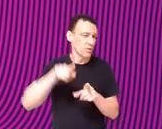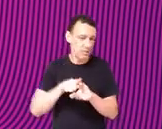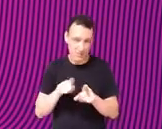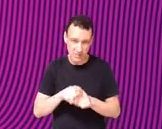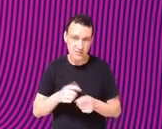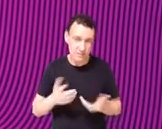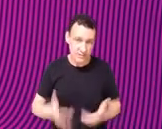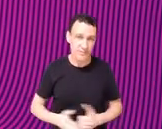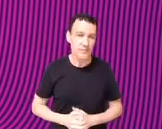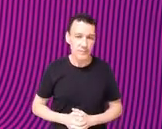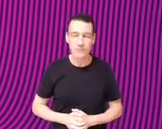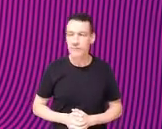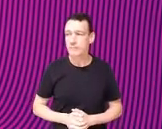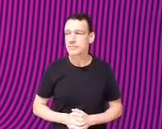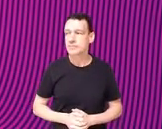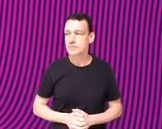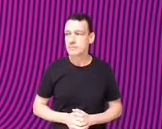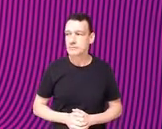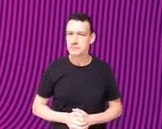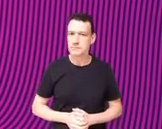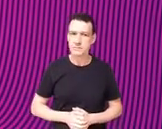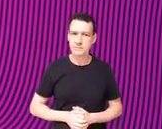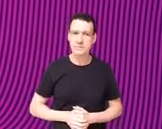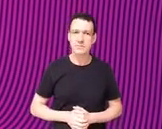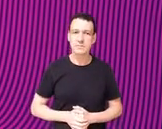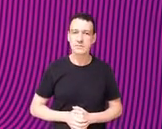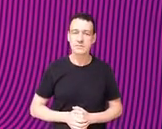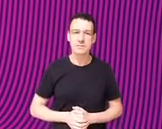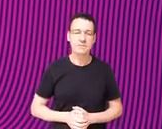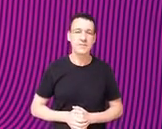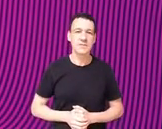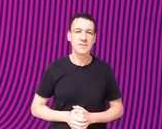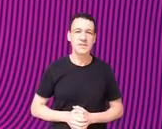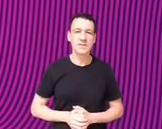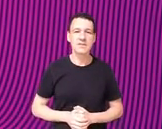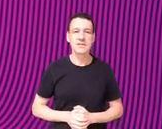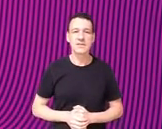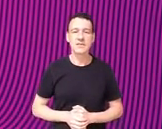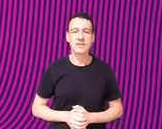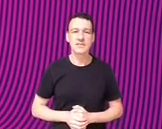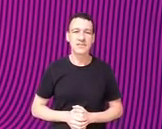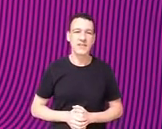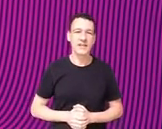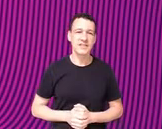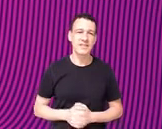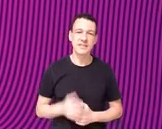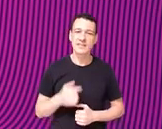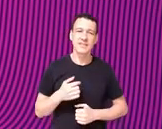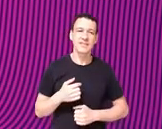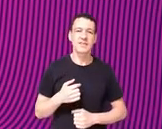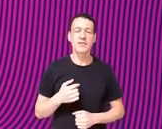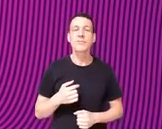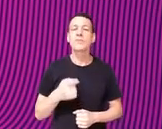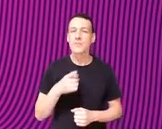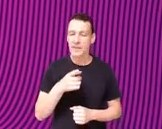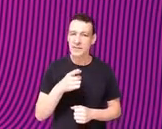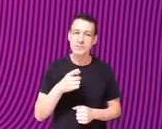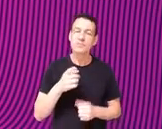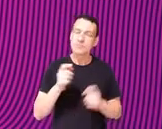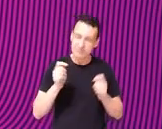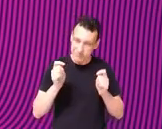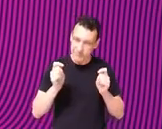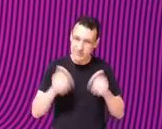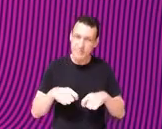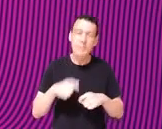cuidados integrados, envolvendo médico de família, envolvendo hospitalistas, cardiologistas e, obviamente,